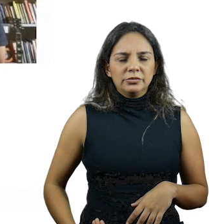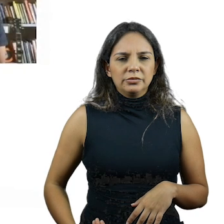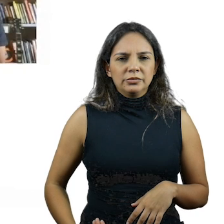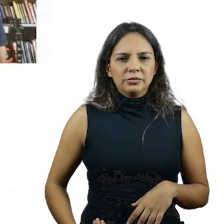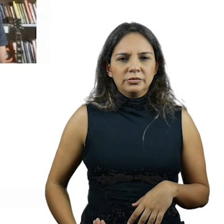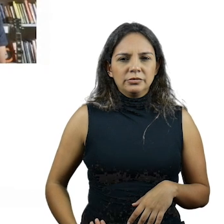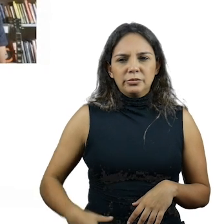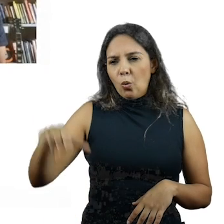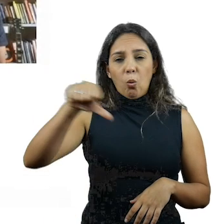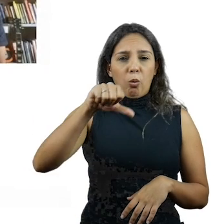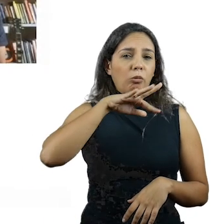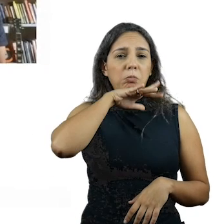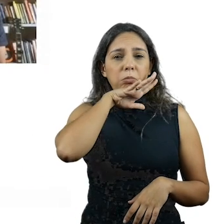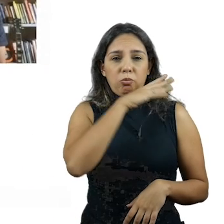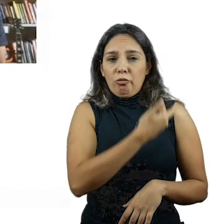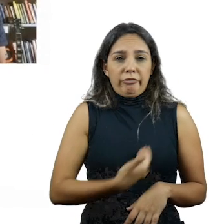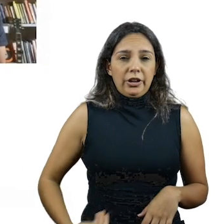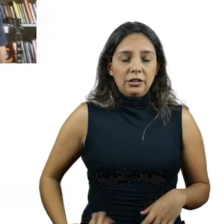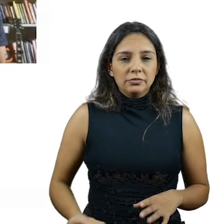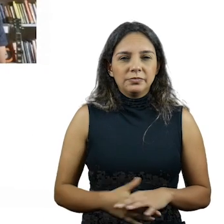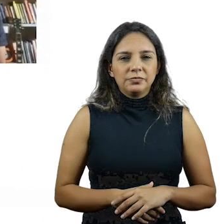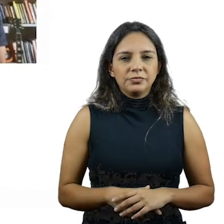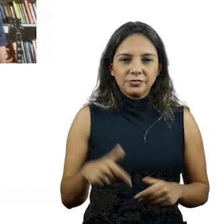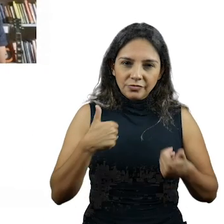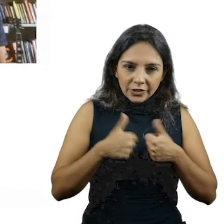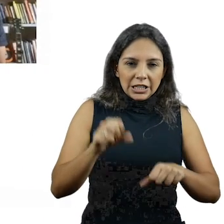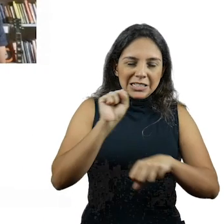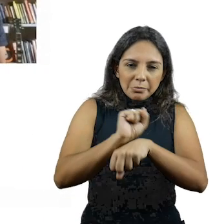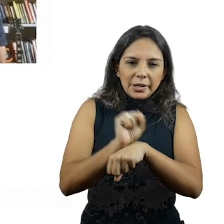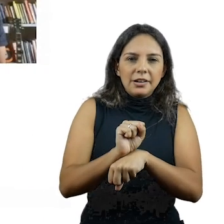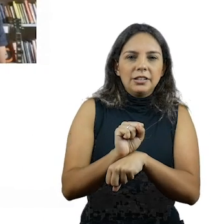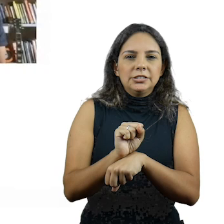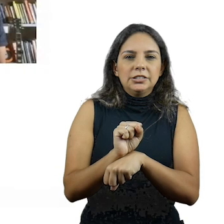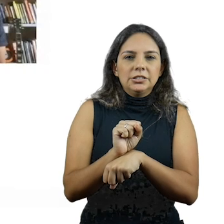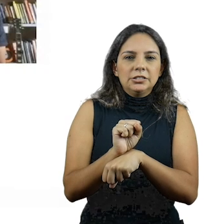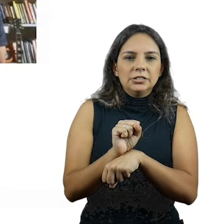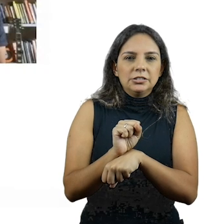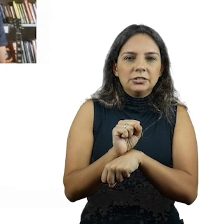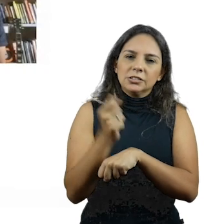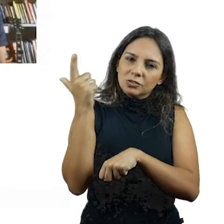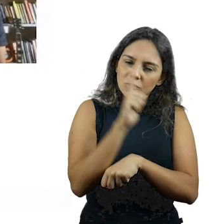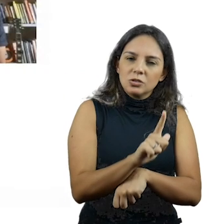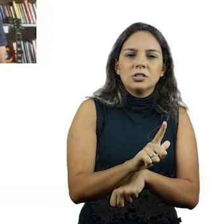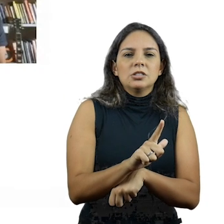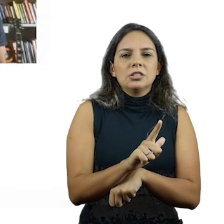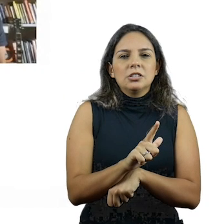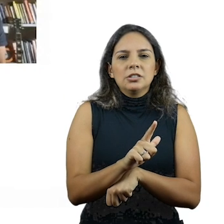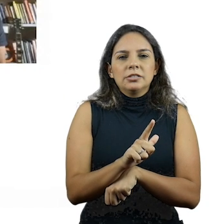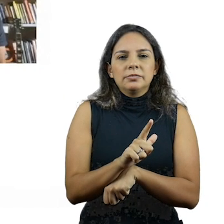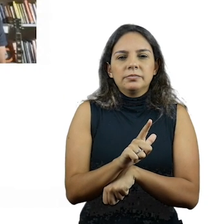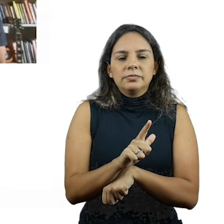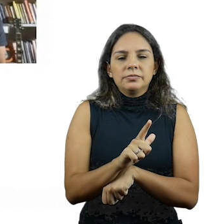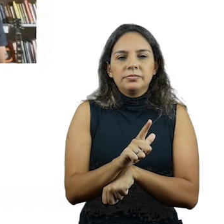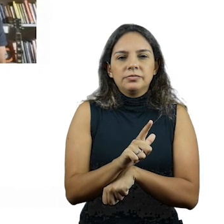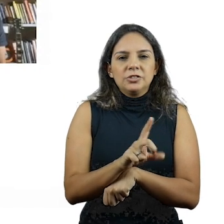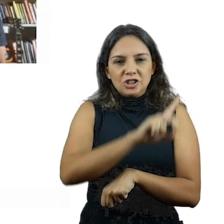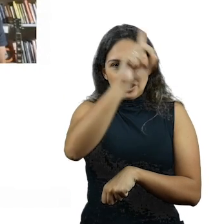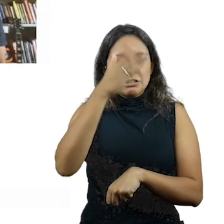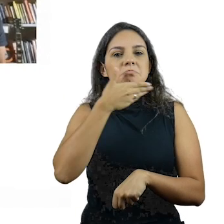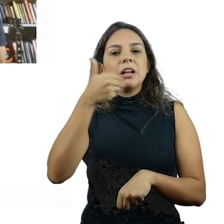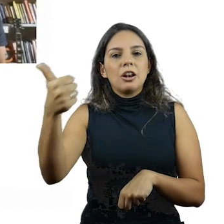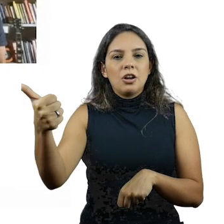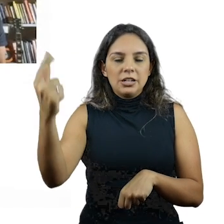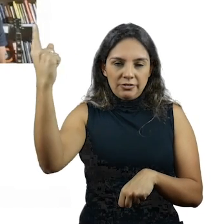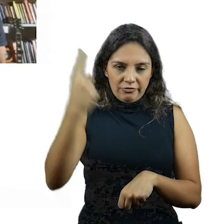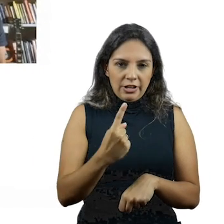enfim, estabanado, né? Então eu fico aqui na esperança de que a gente consiga sair dessa e que dias